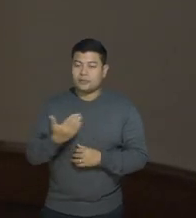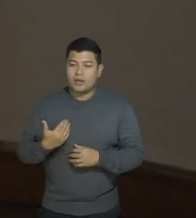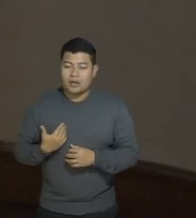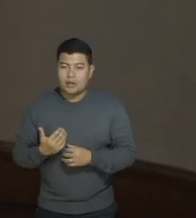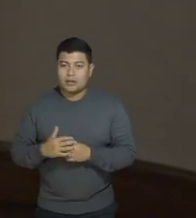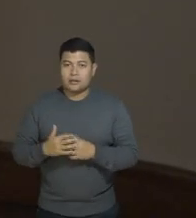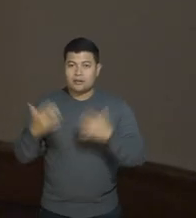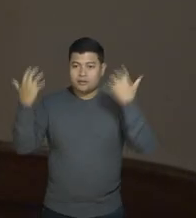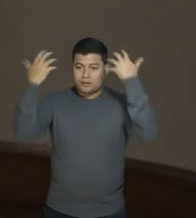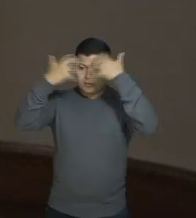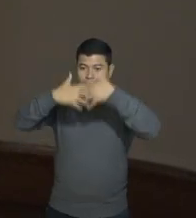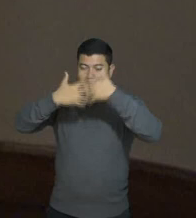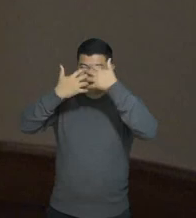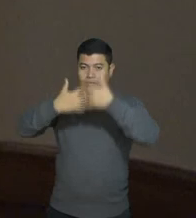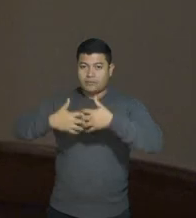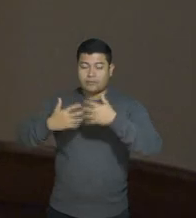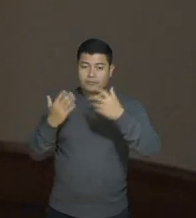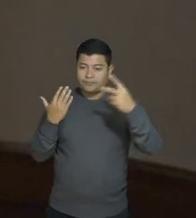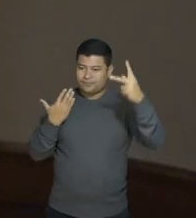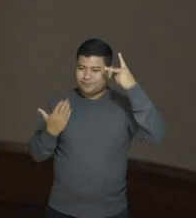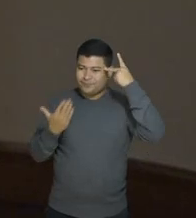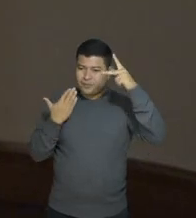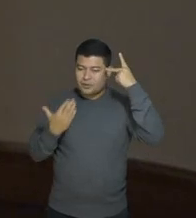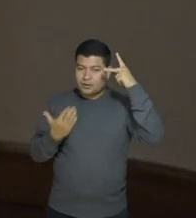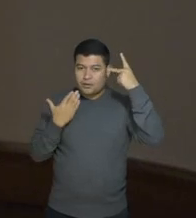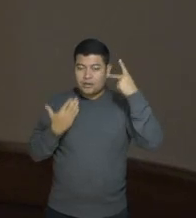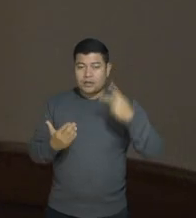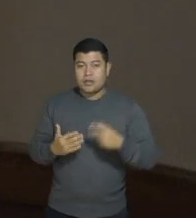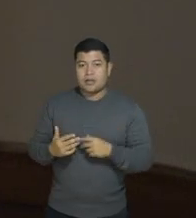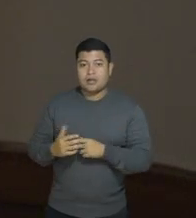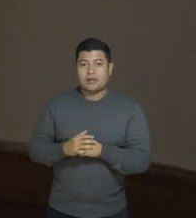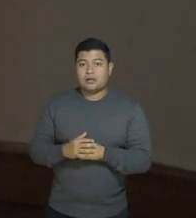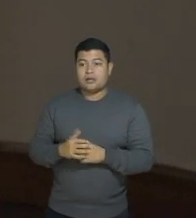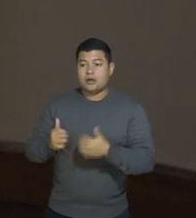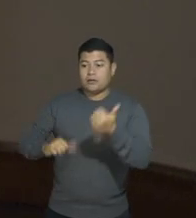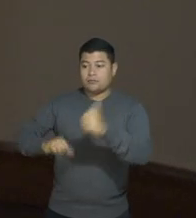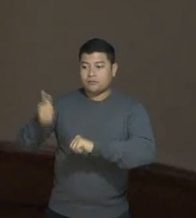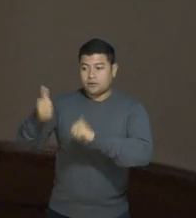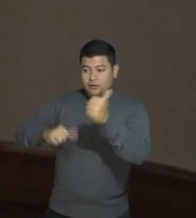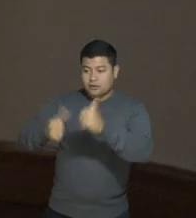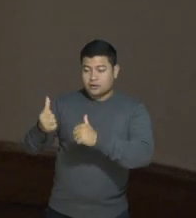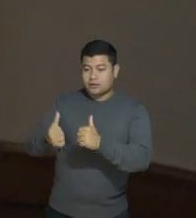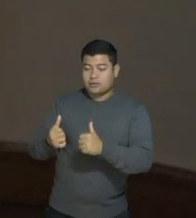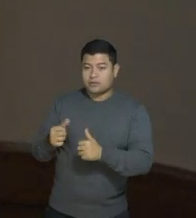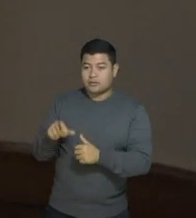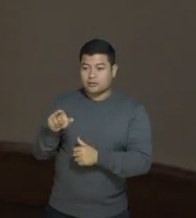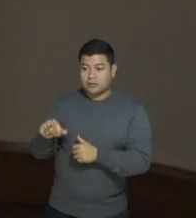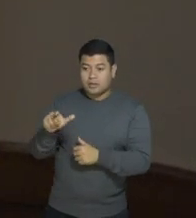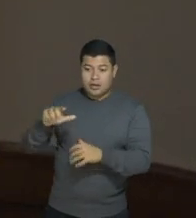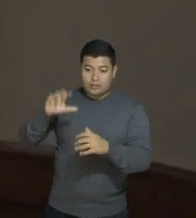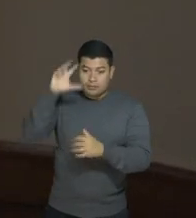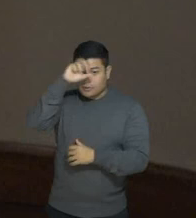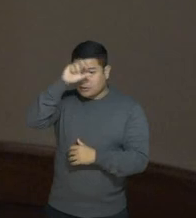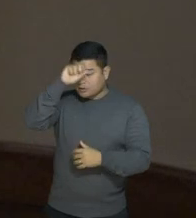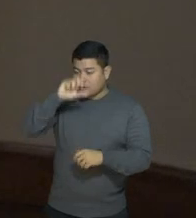neuropsicopedagoga clínica na avaliação e reabilitação de aprendizagem de crianças e adolescentes.